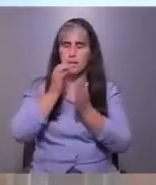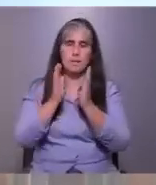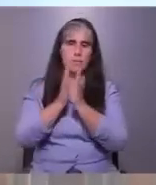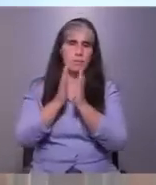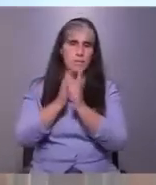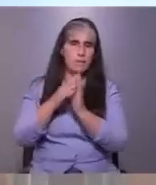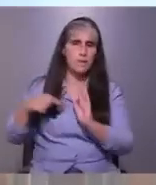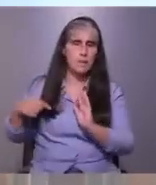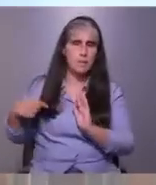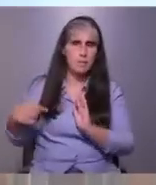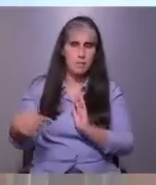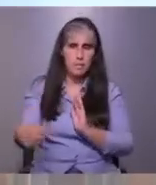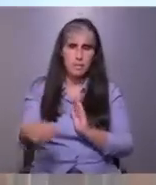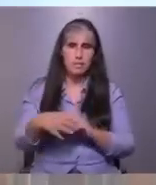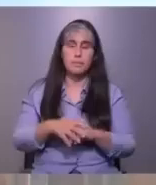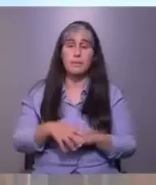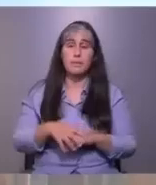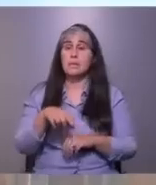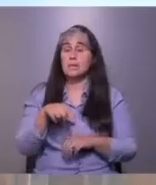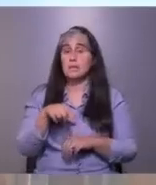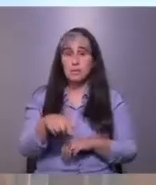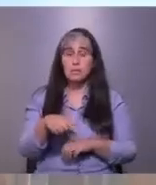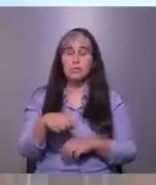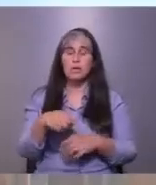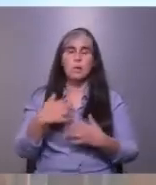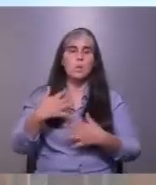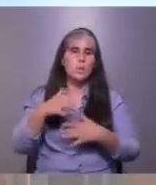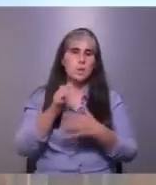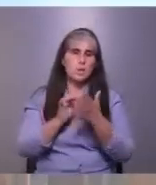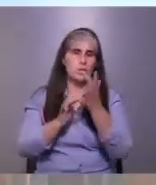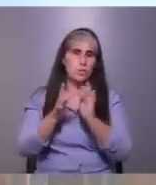Este é o grande sacramento do encontro com Cristo.